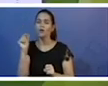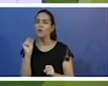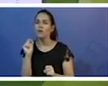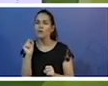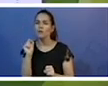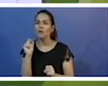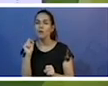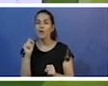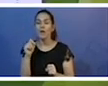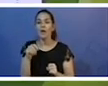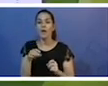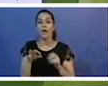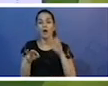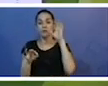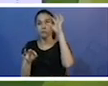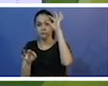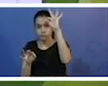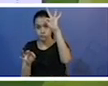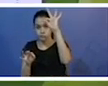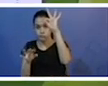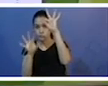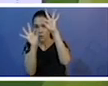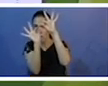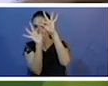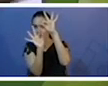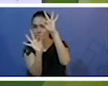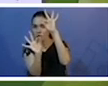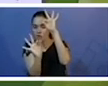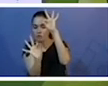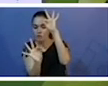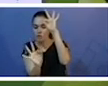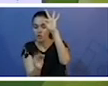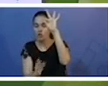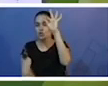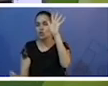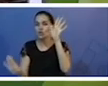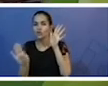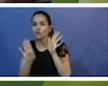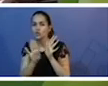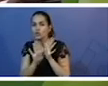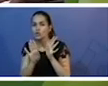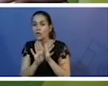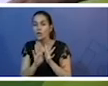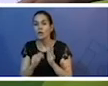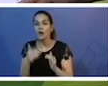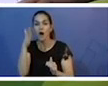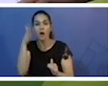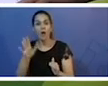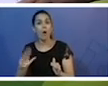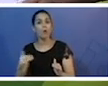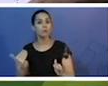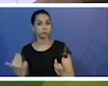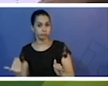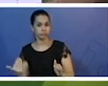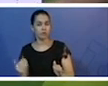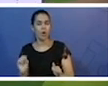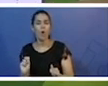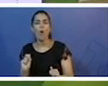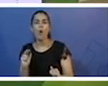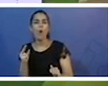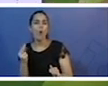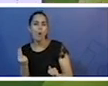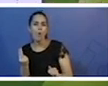que sai de um de seus vértices, chega ao seu lado oposto ou